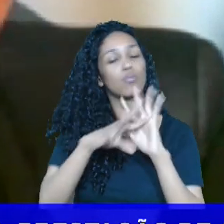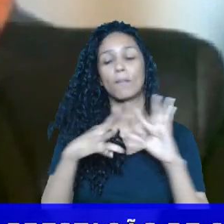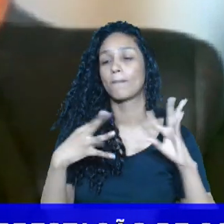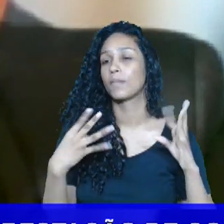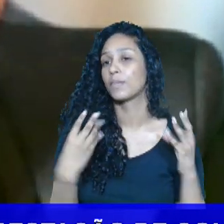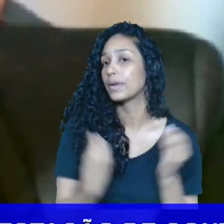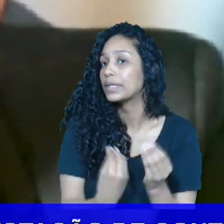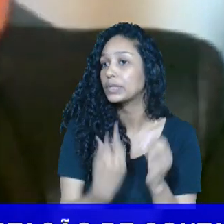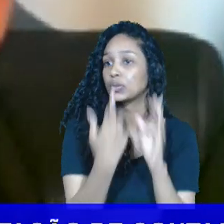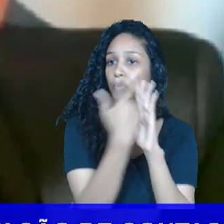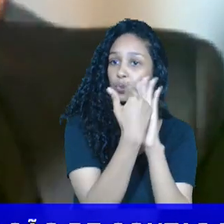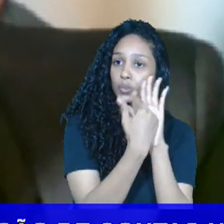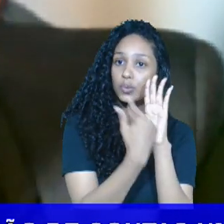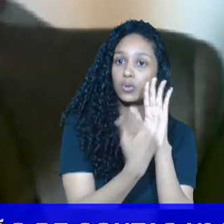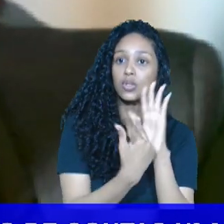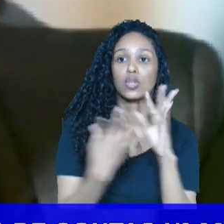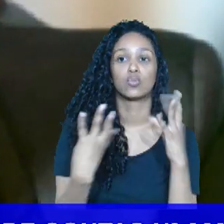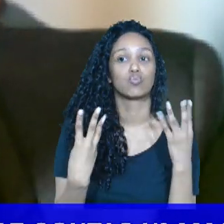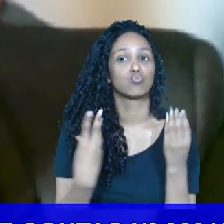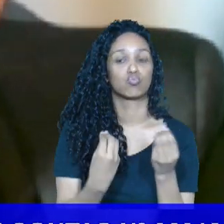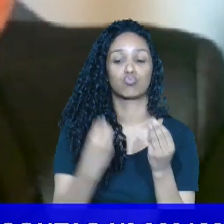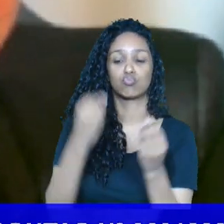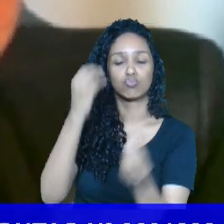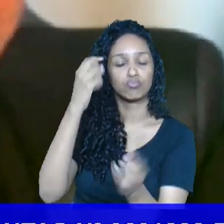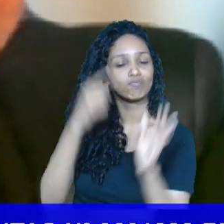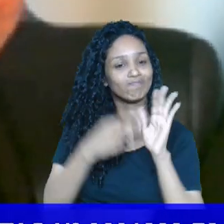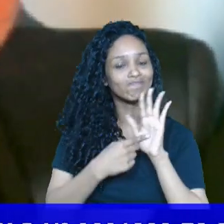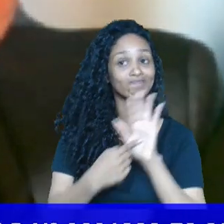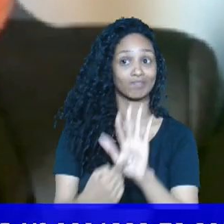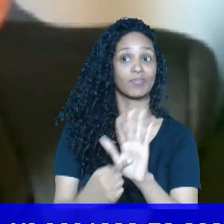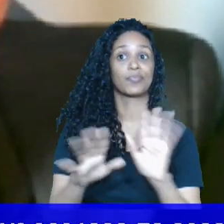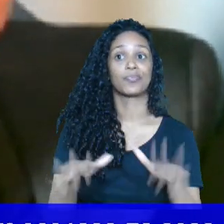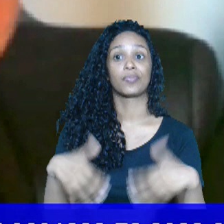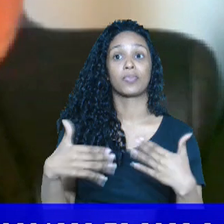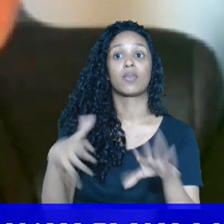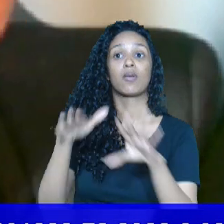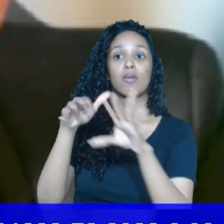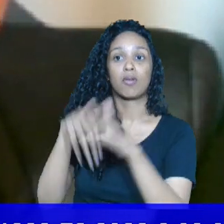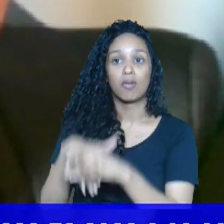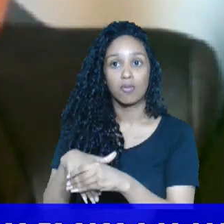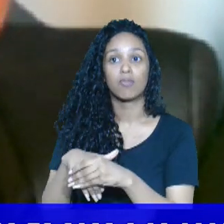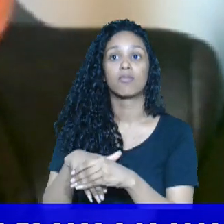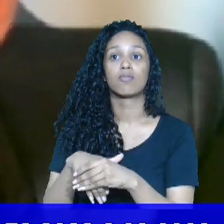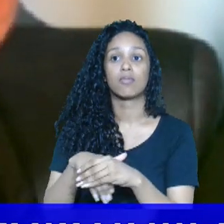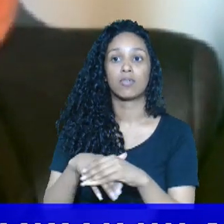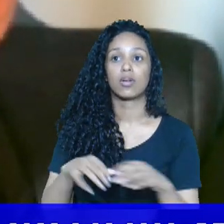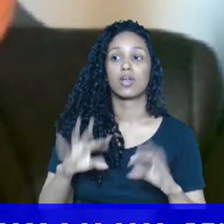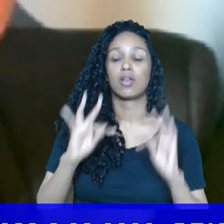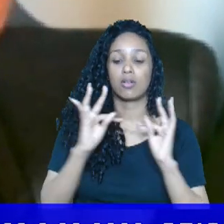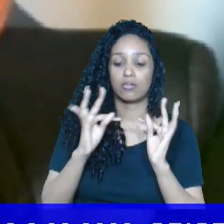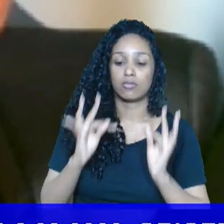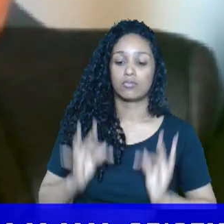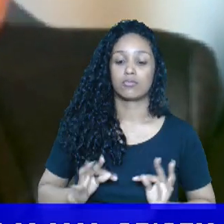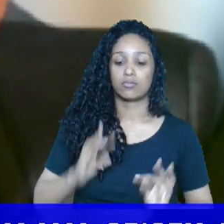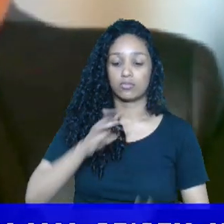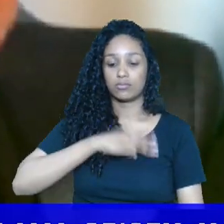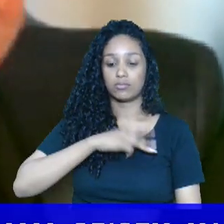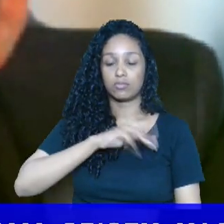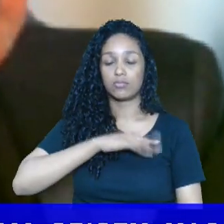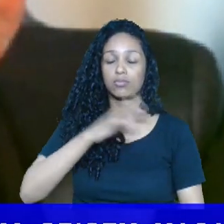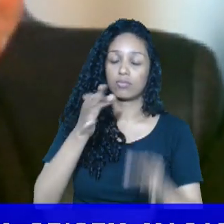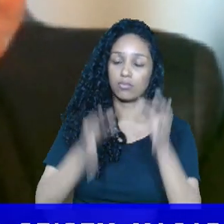todas as formalidades, as contas foram prestadas. Então, presidente, o voto é acolhendo o parecer da unidade técnica do Ministério Público,